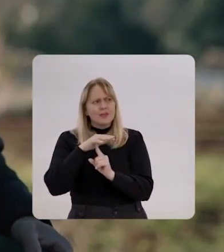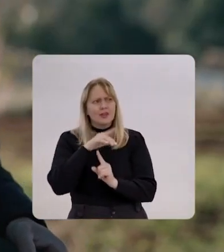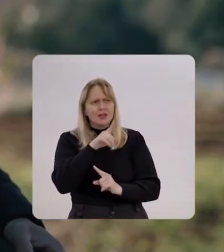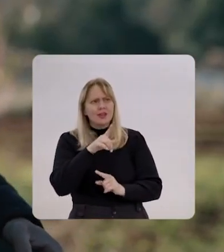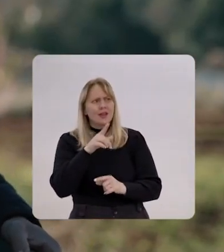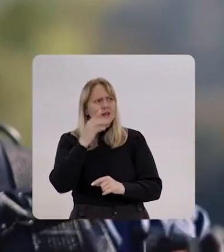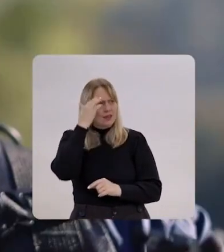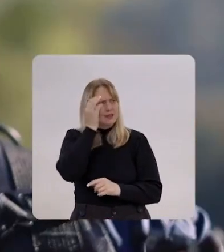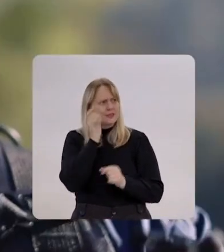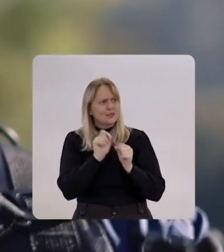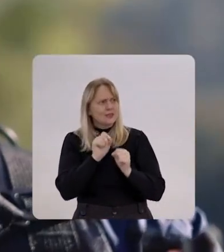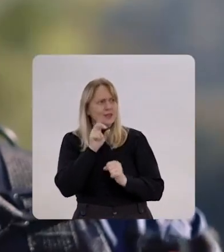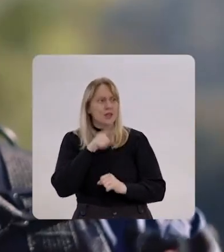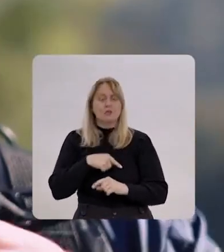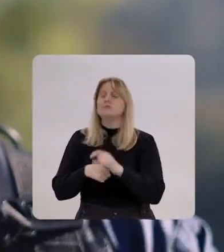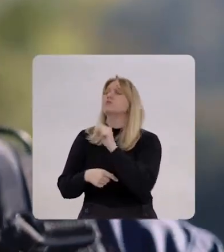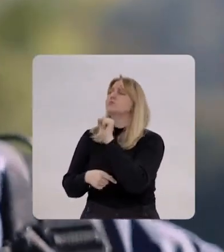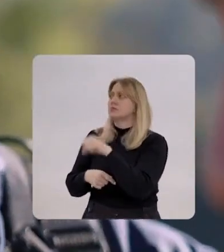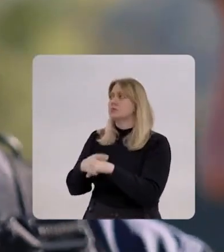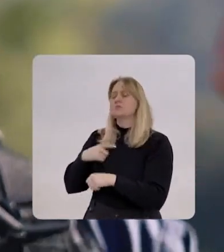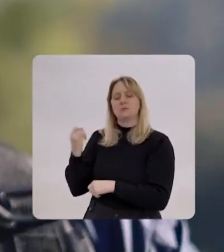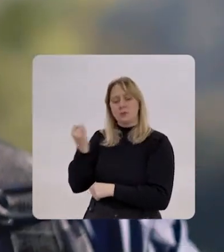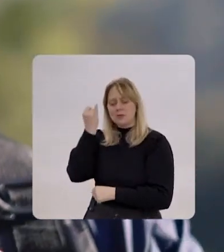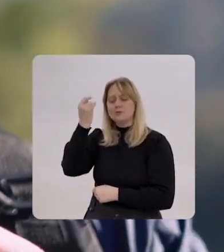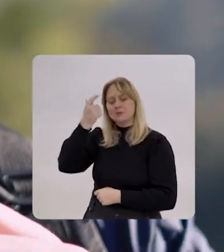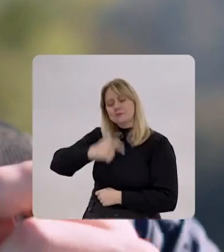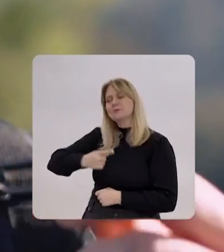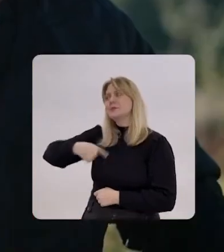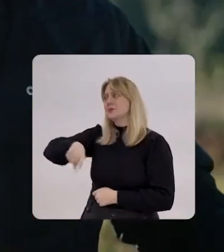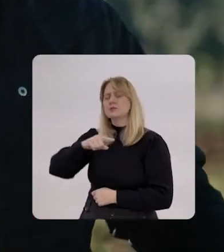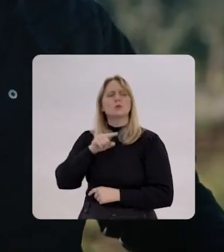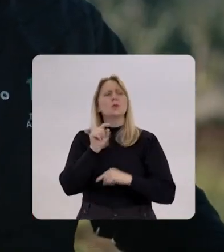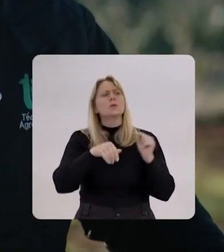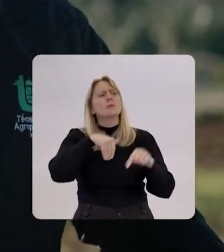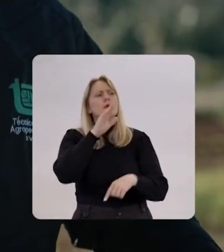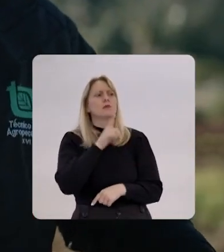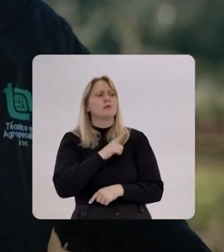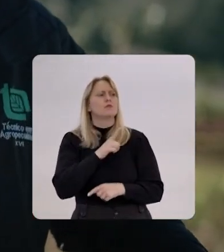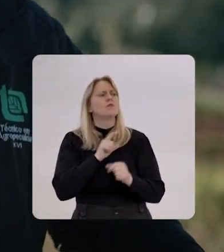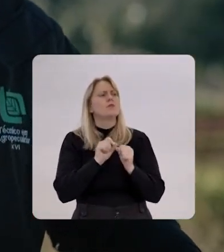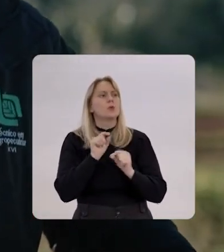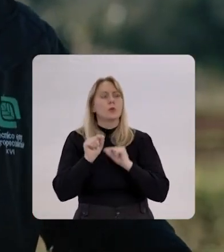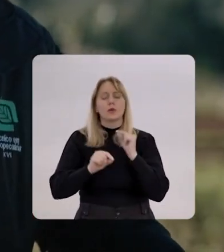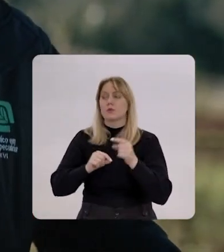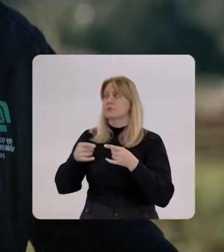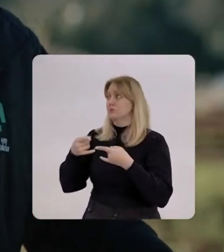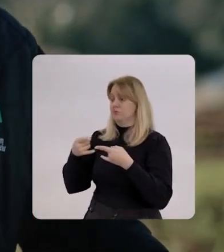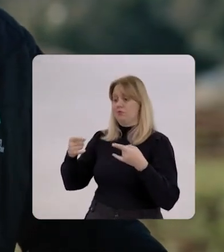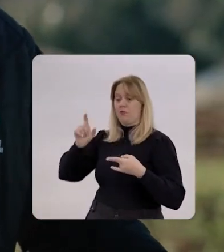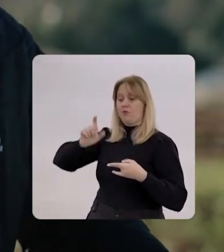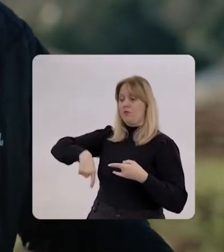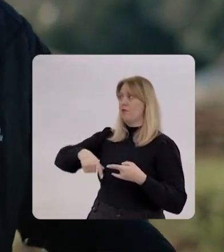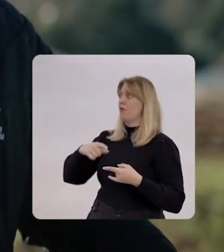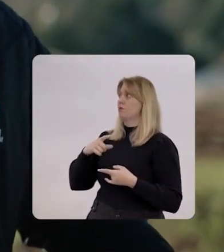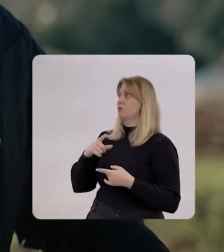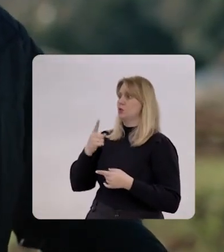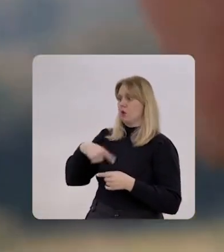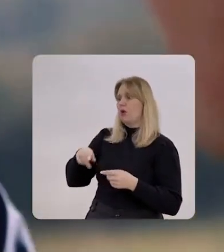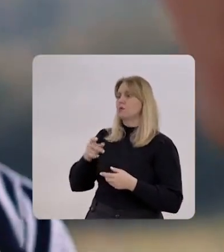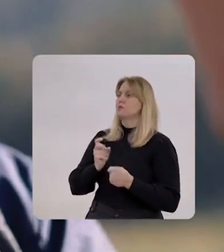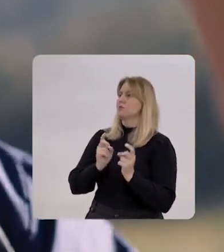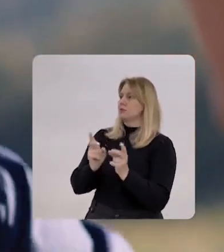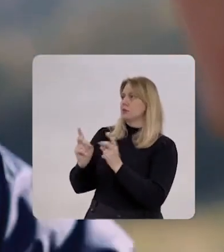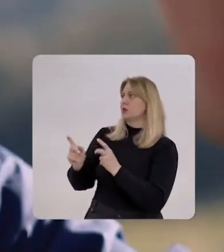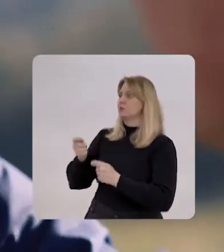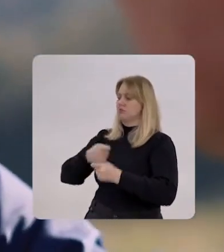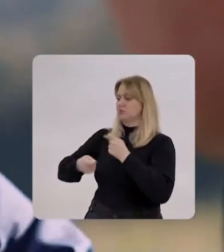quem plantou essa feira aí, que foi muito importante pra gente. E que mais que ela fez por vocês aí, hein? Plantou também o Vale Feira, que foi ótimo pra nós, pra economia de Santa Cruz do Sul. E